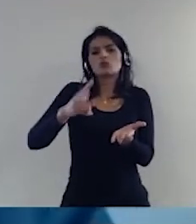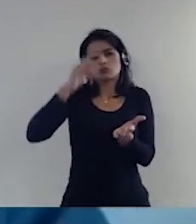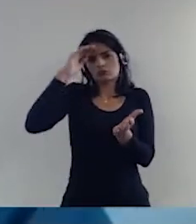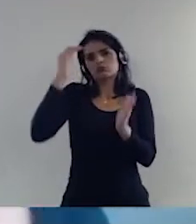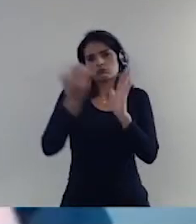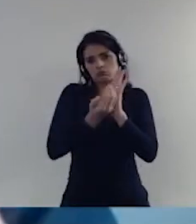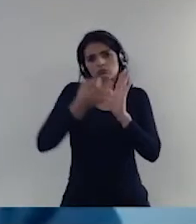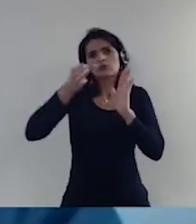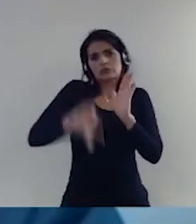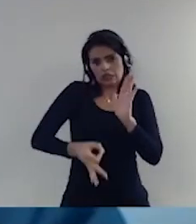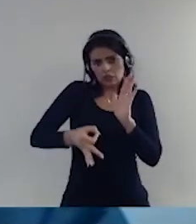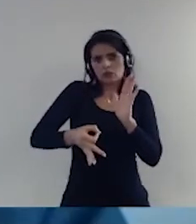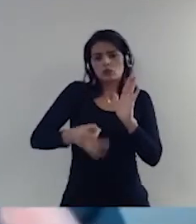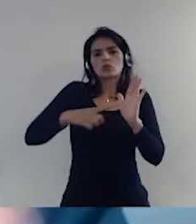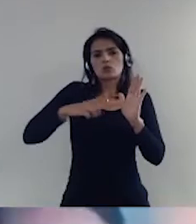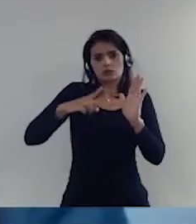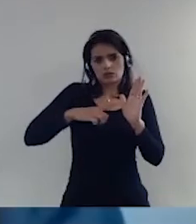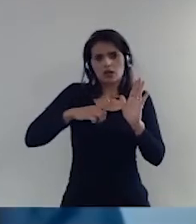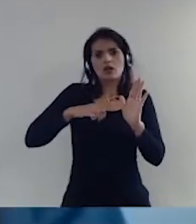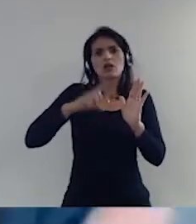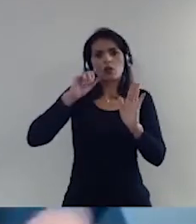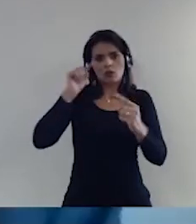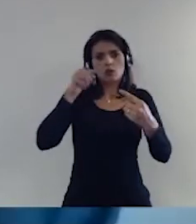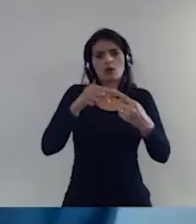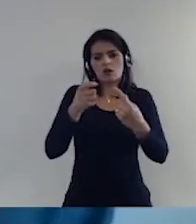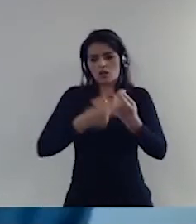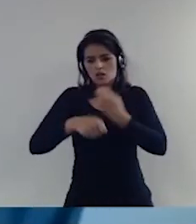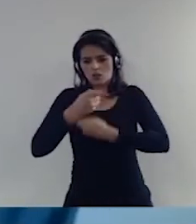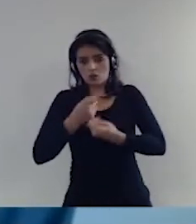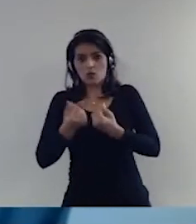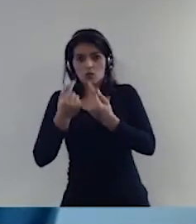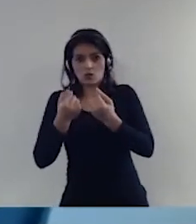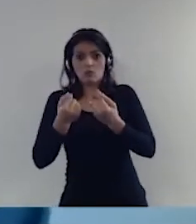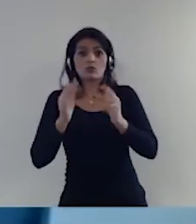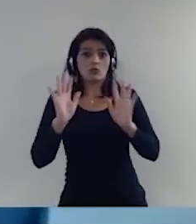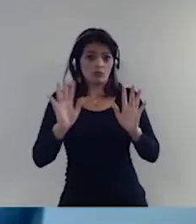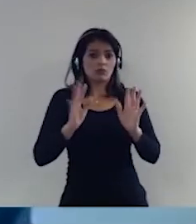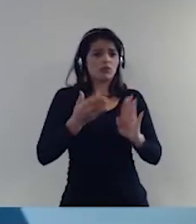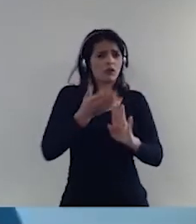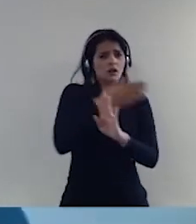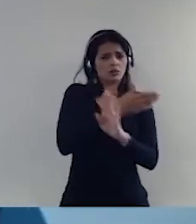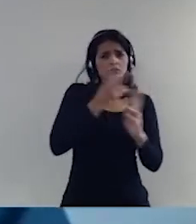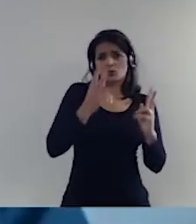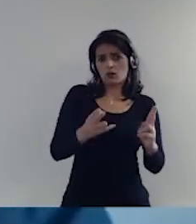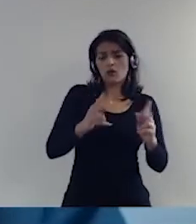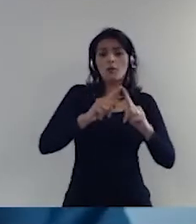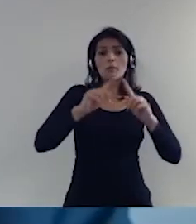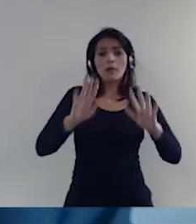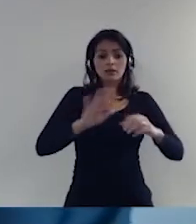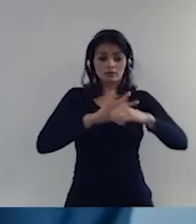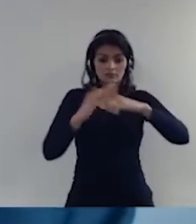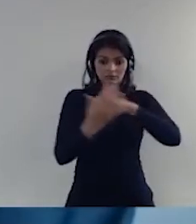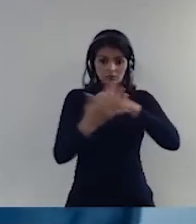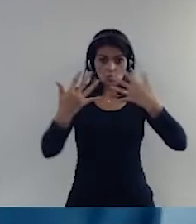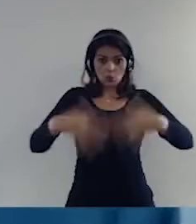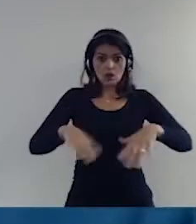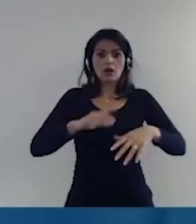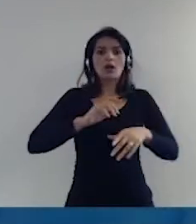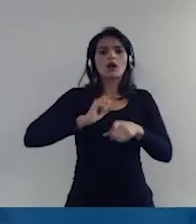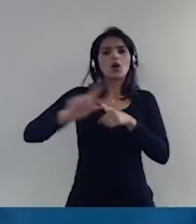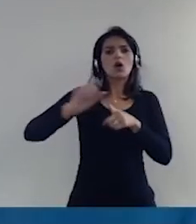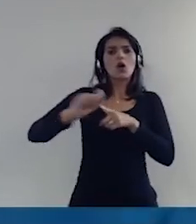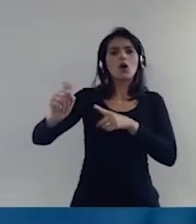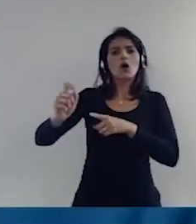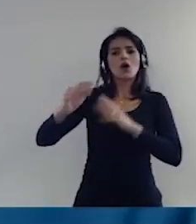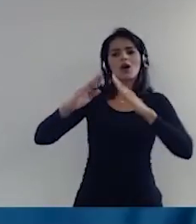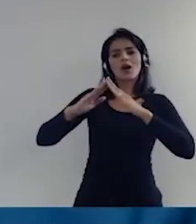prestando toda a finalidade econômica a que se destinava. Já, muitas vezes, um contrato de locação